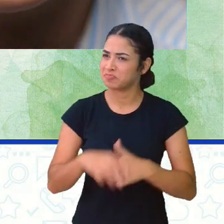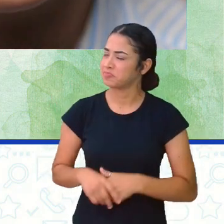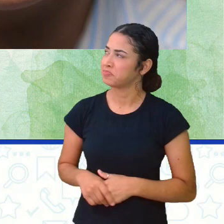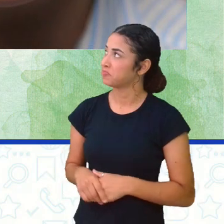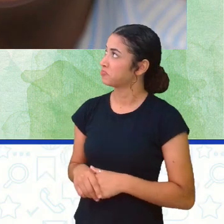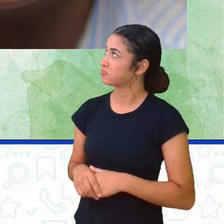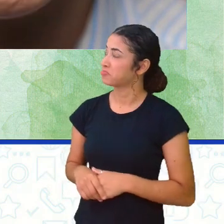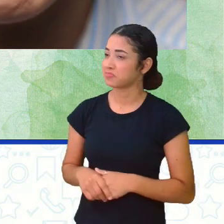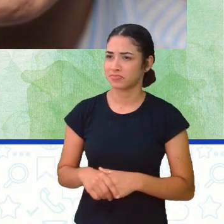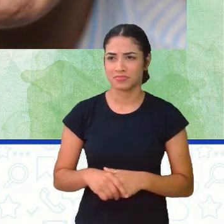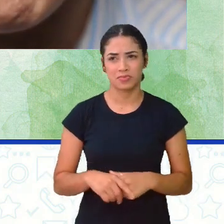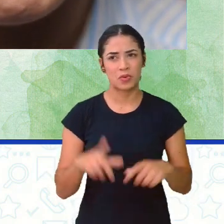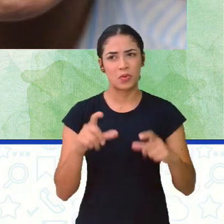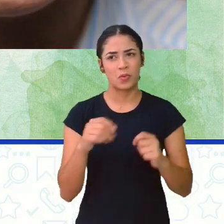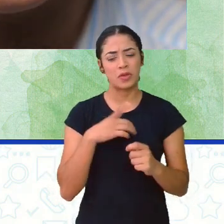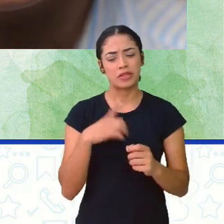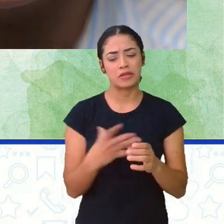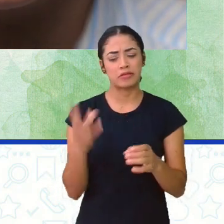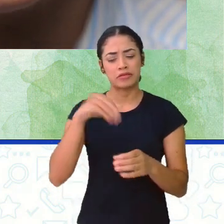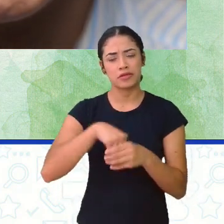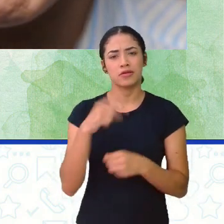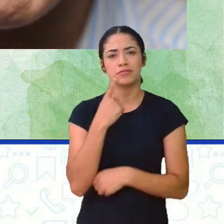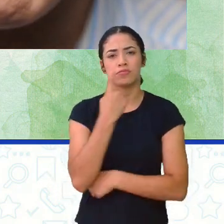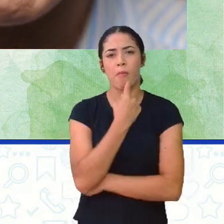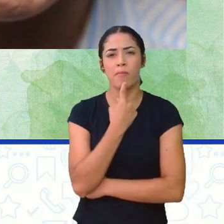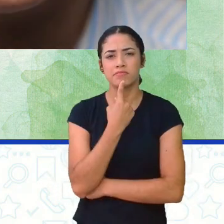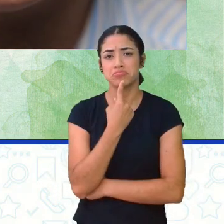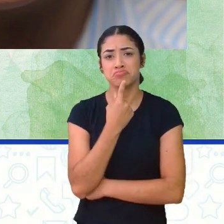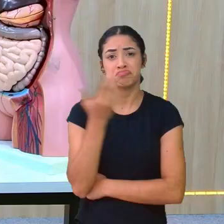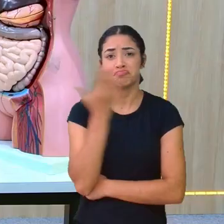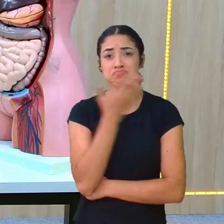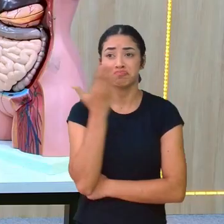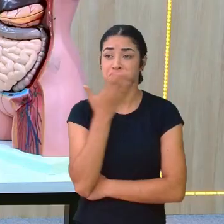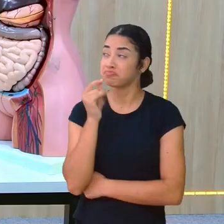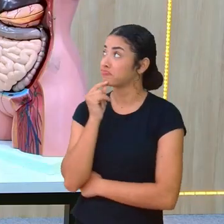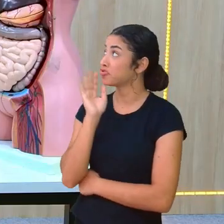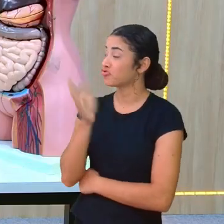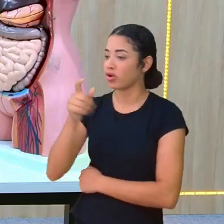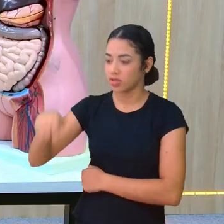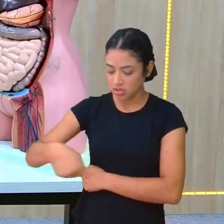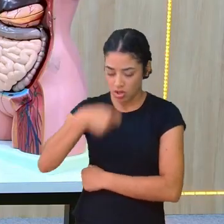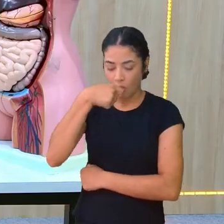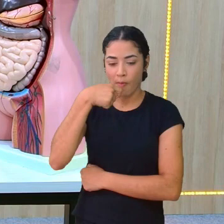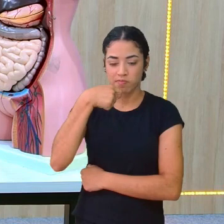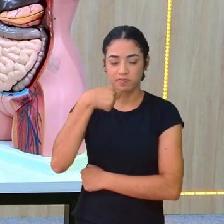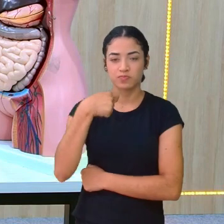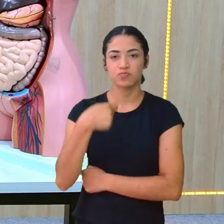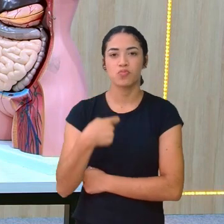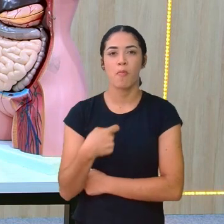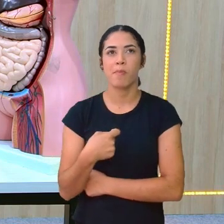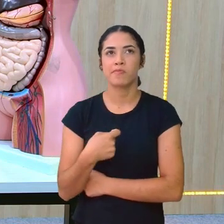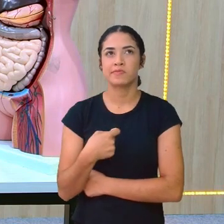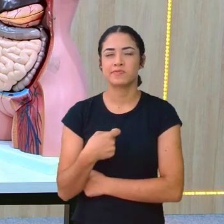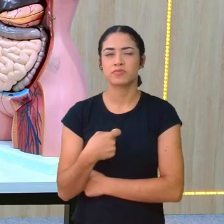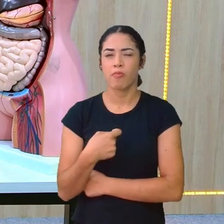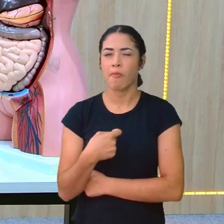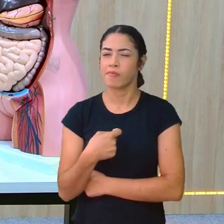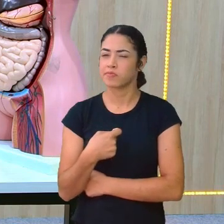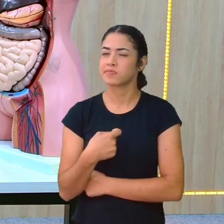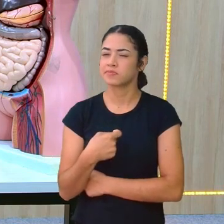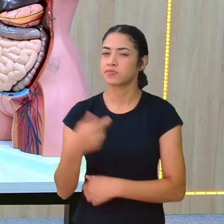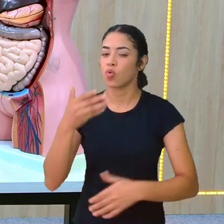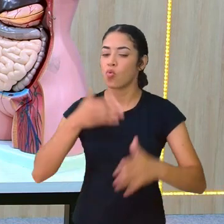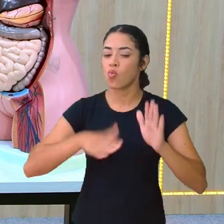vendo o que está na boca. Então, ele já colocou o alimento na boca, está aí, ó, de boca fechada, mastigando, com o